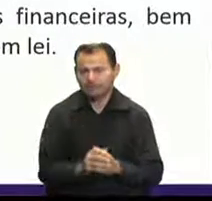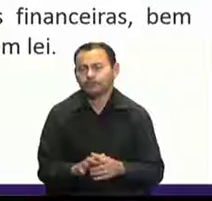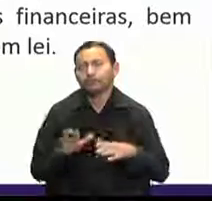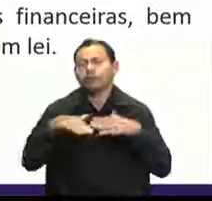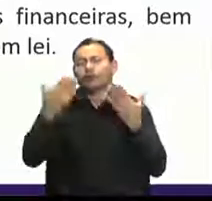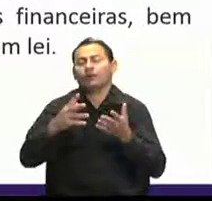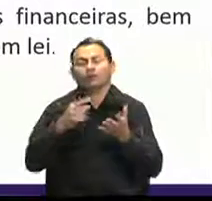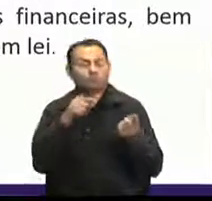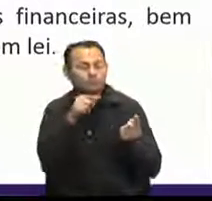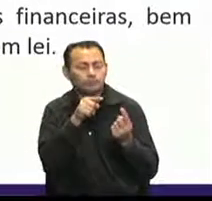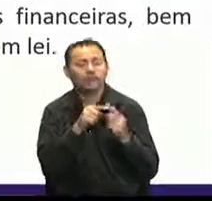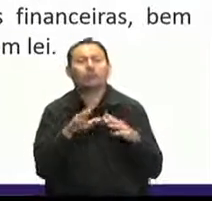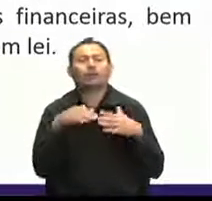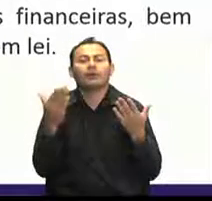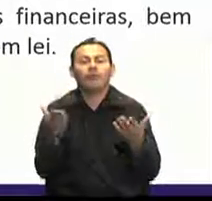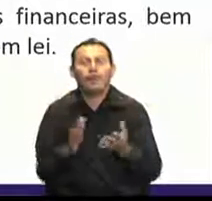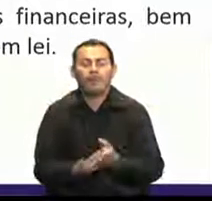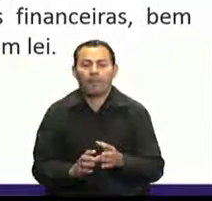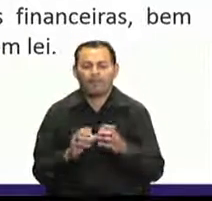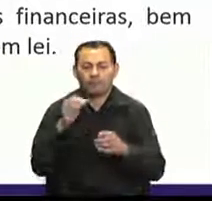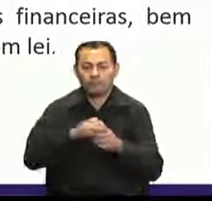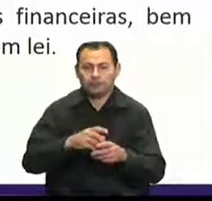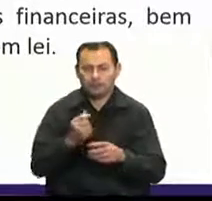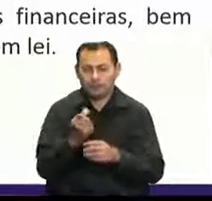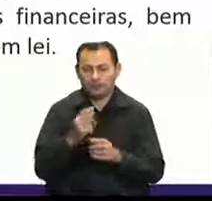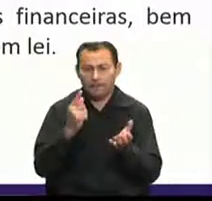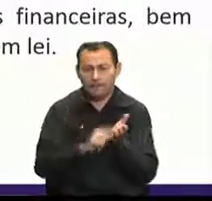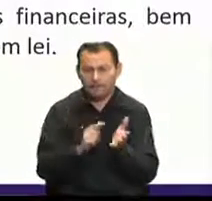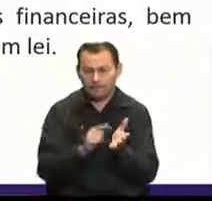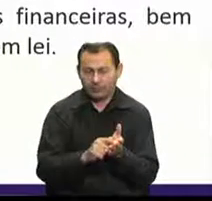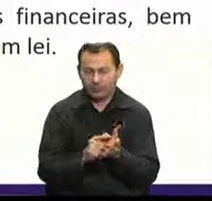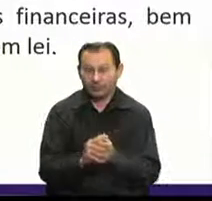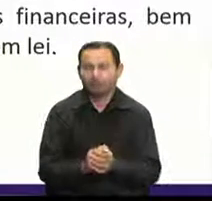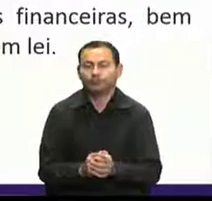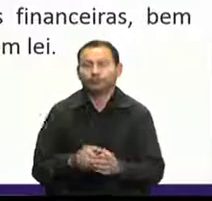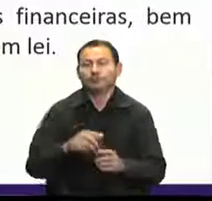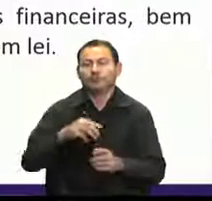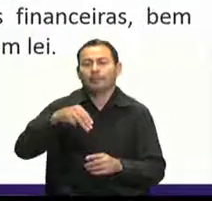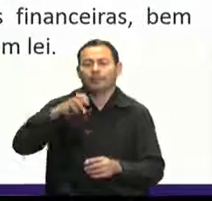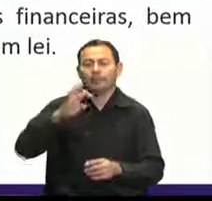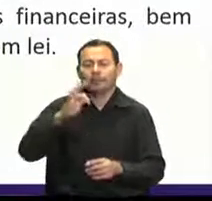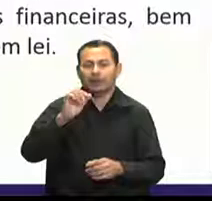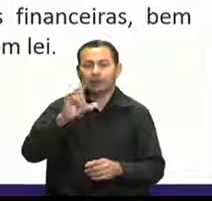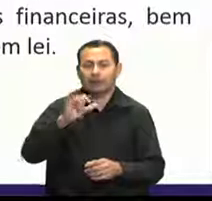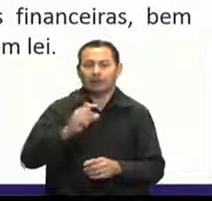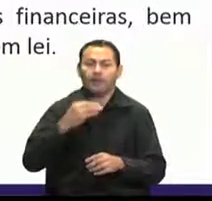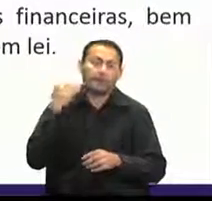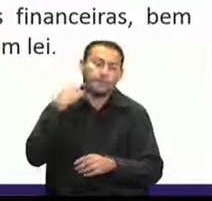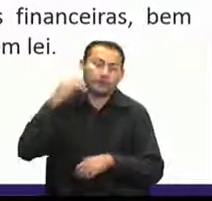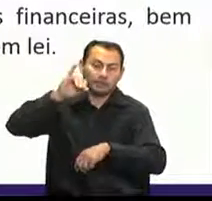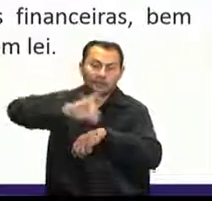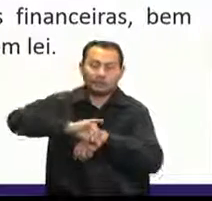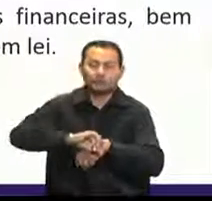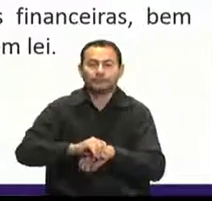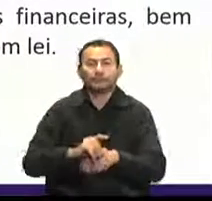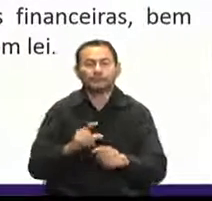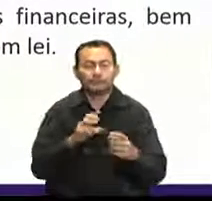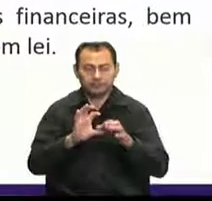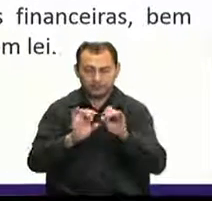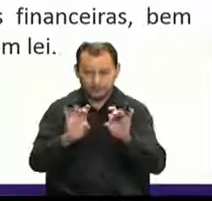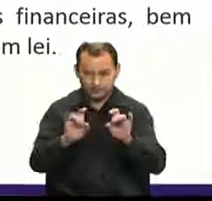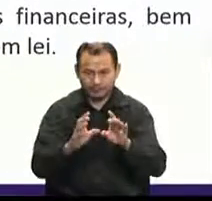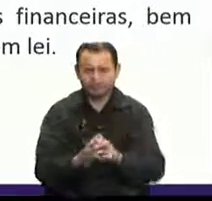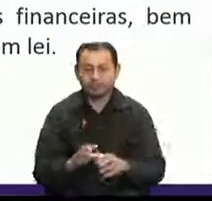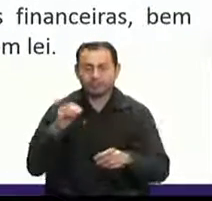quais são suas funções emitir moeda papel e metallica é o banco central quem com exclusividade